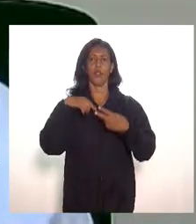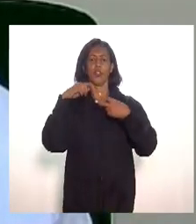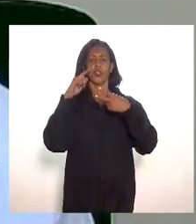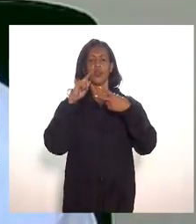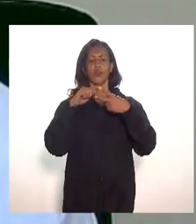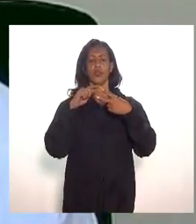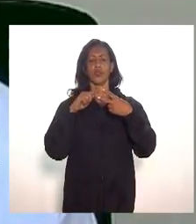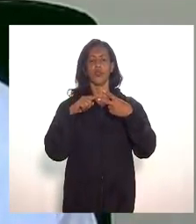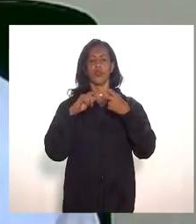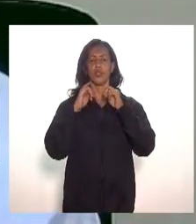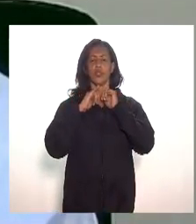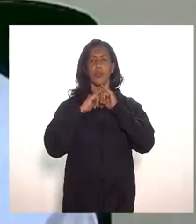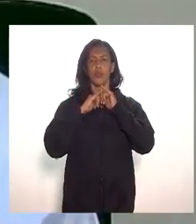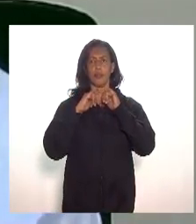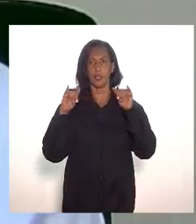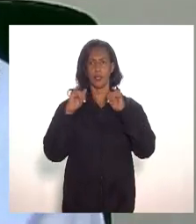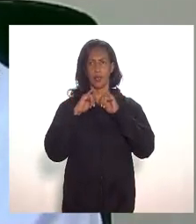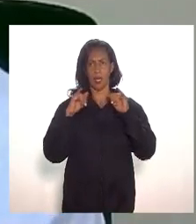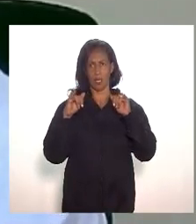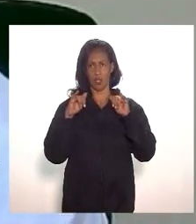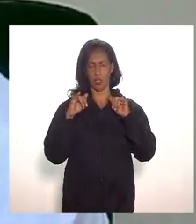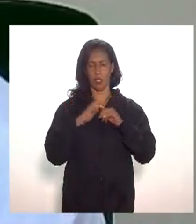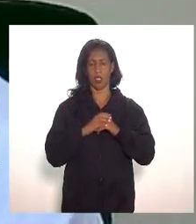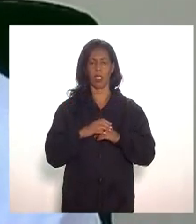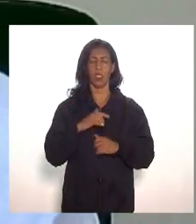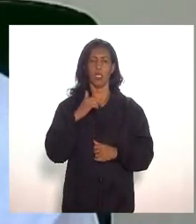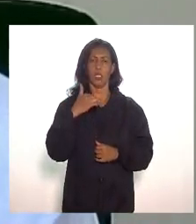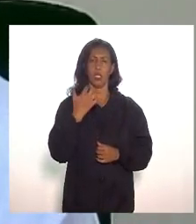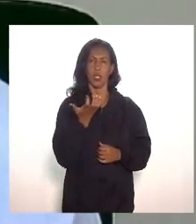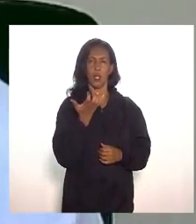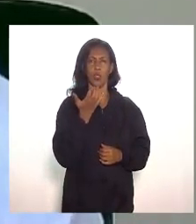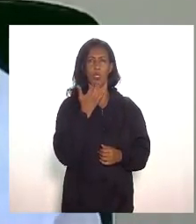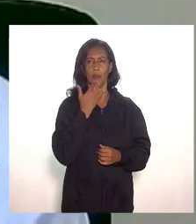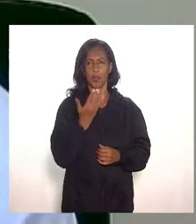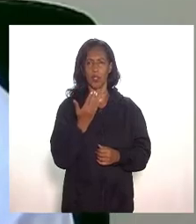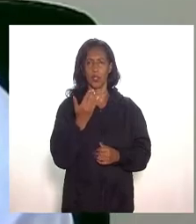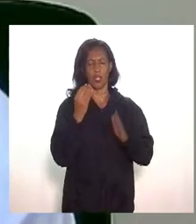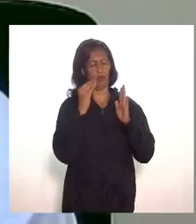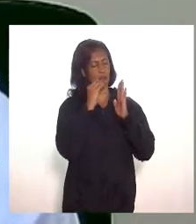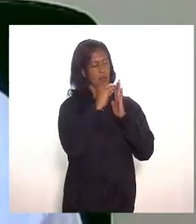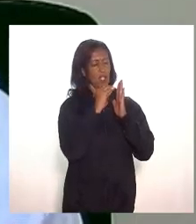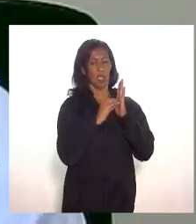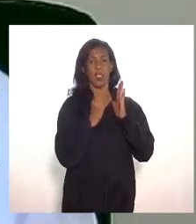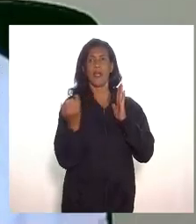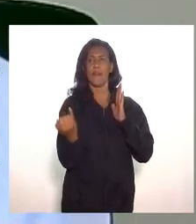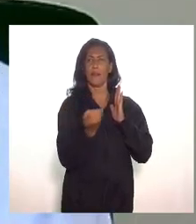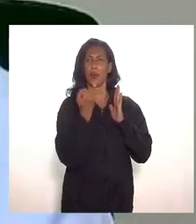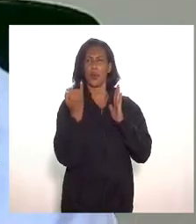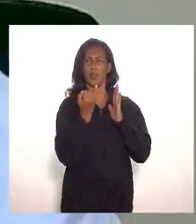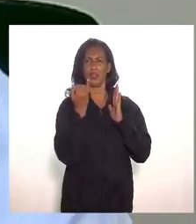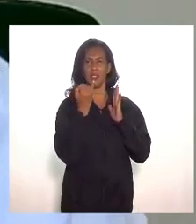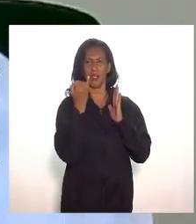do governo nas pautas. Eu queria sugerir a Vossa Excelência, a pauta é importante, as duas pautas são importantes,